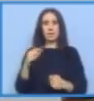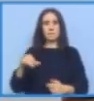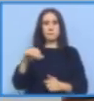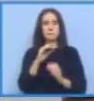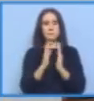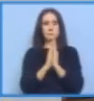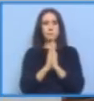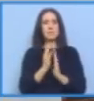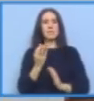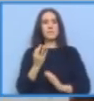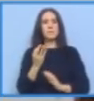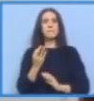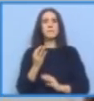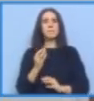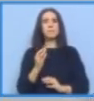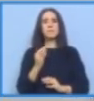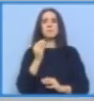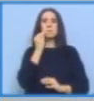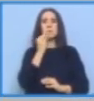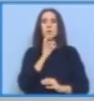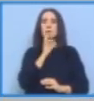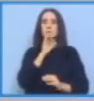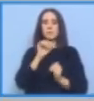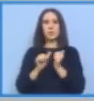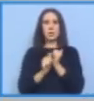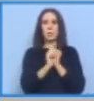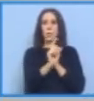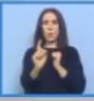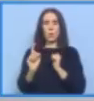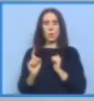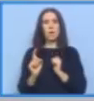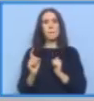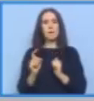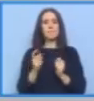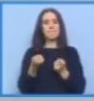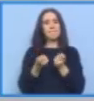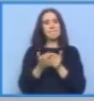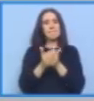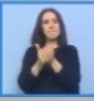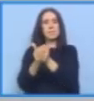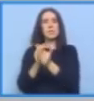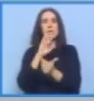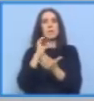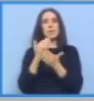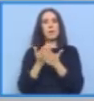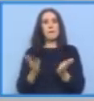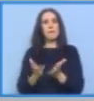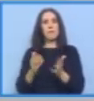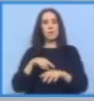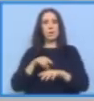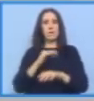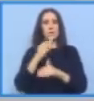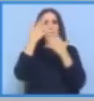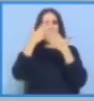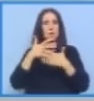algumas situações, por arciprestado, organizam-se para responder e, de algum modo, também dinamizarem estas 24